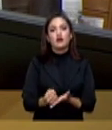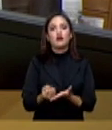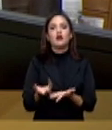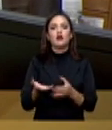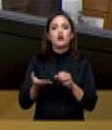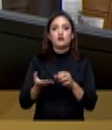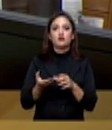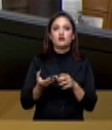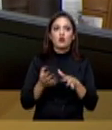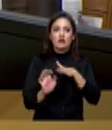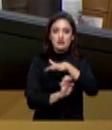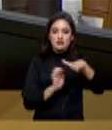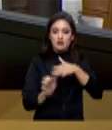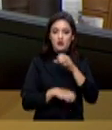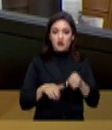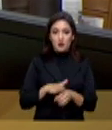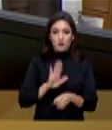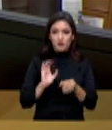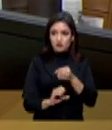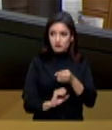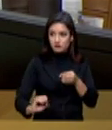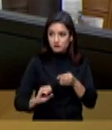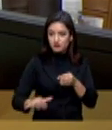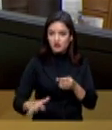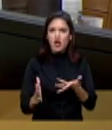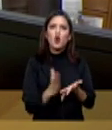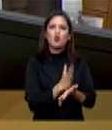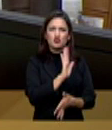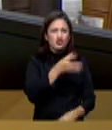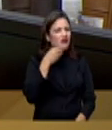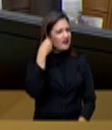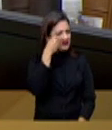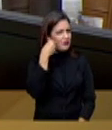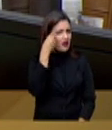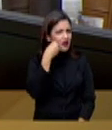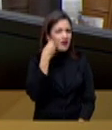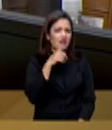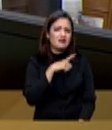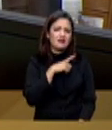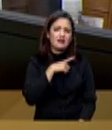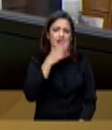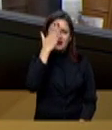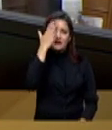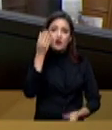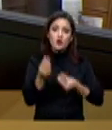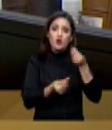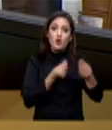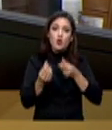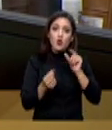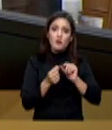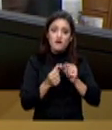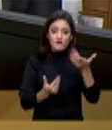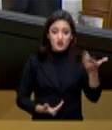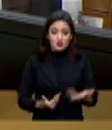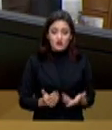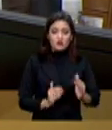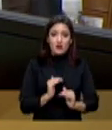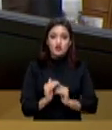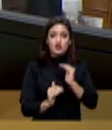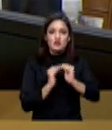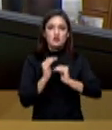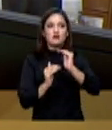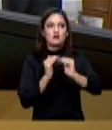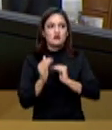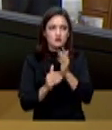de saneamento básico já com expertise na regionalização da prestação para o desempenho